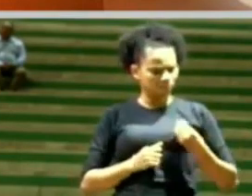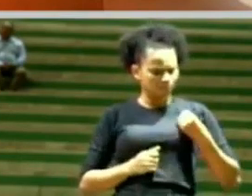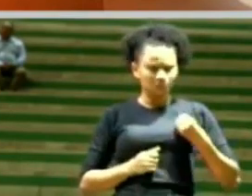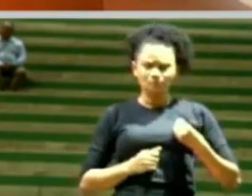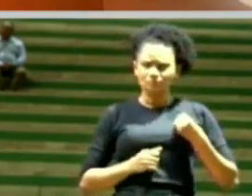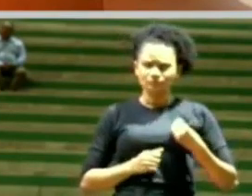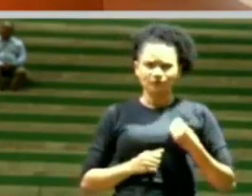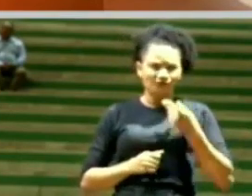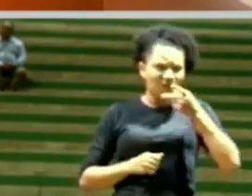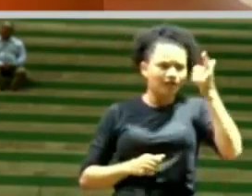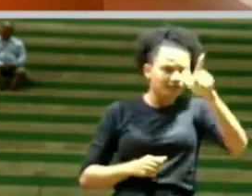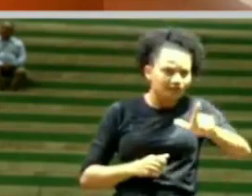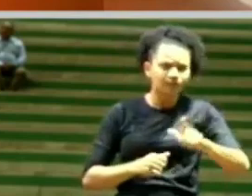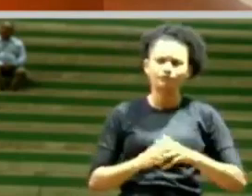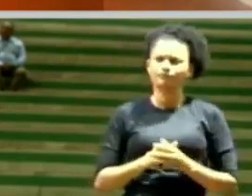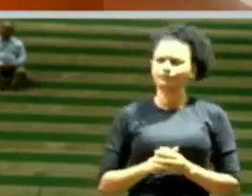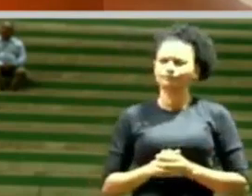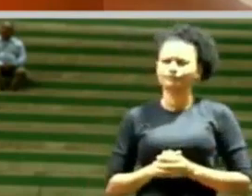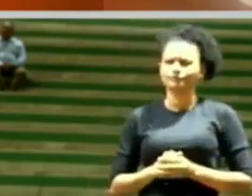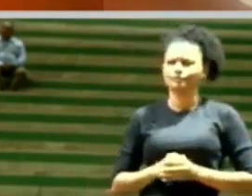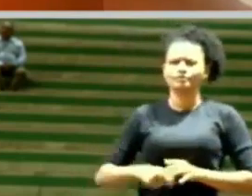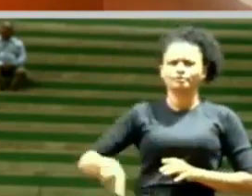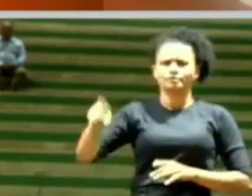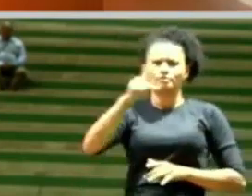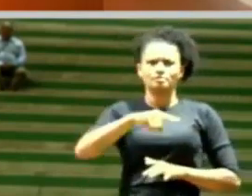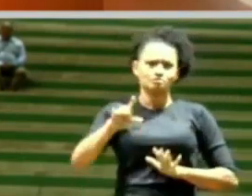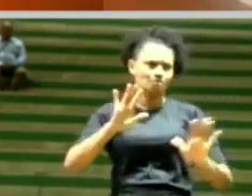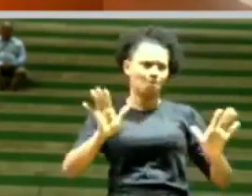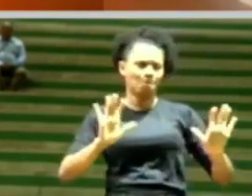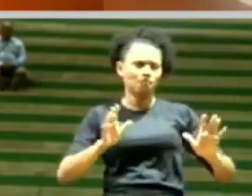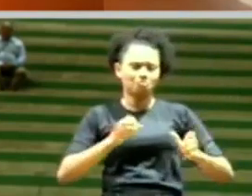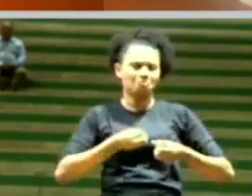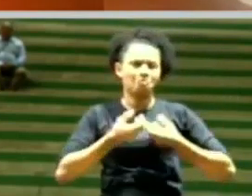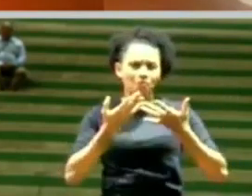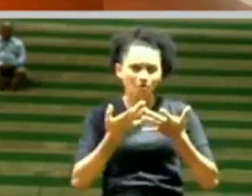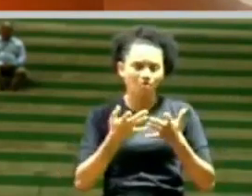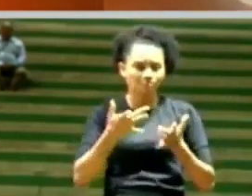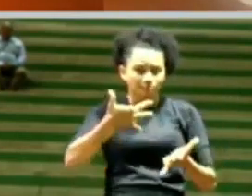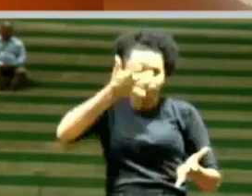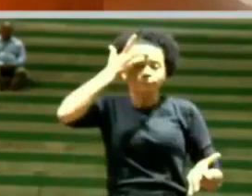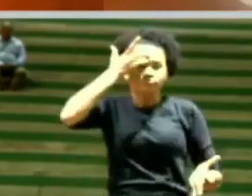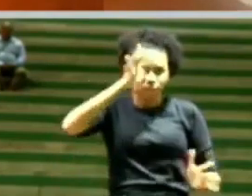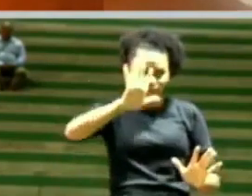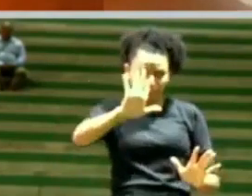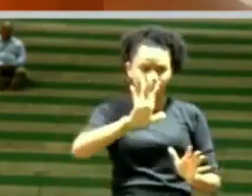Eu vou dizer isso de novo. E não é para você reagir, é para você gravar.